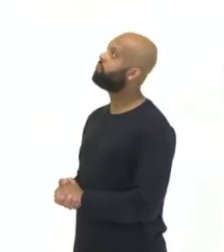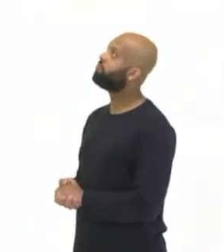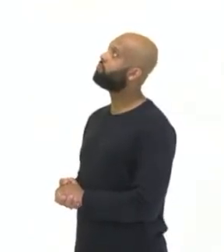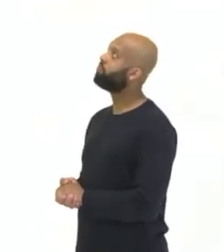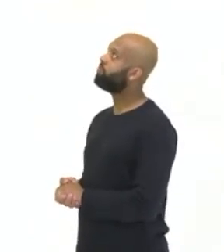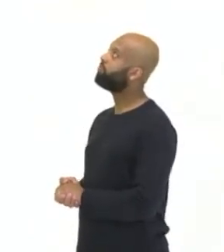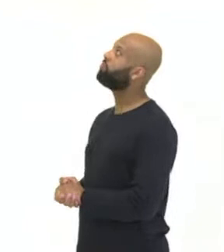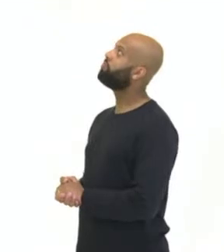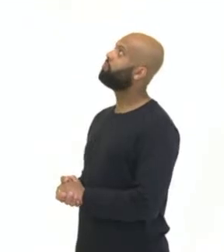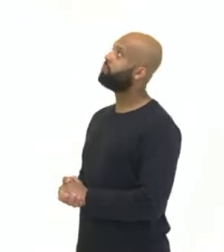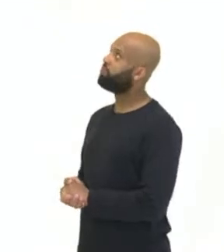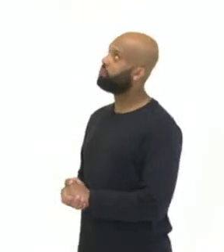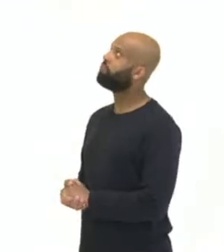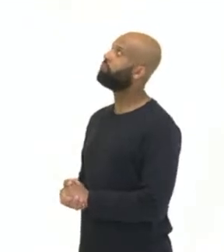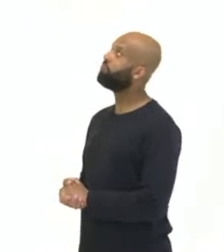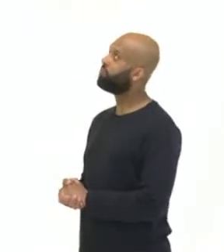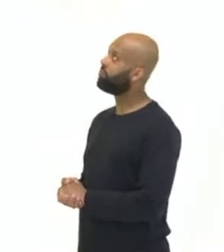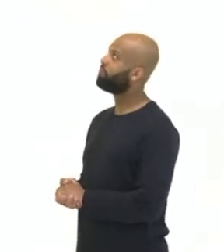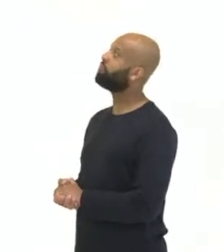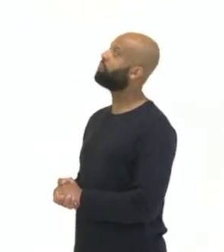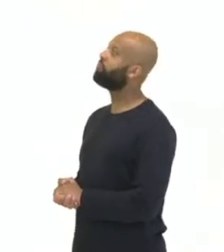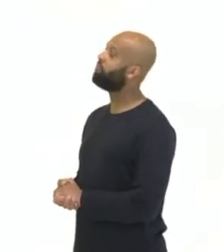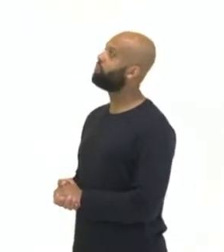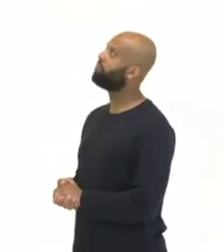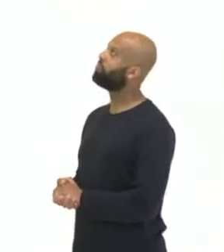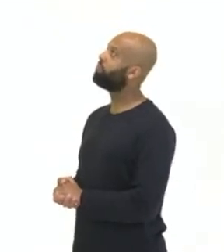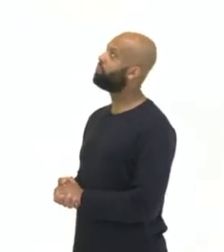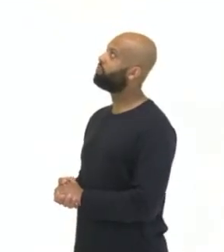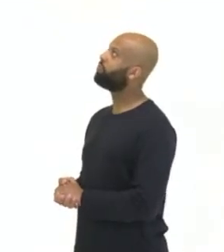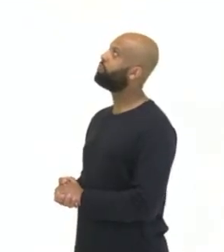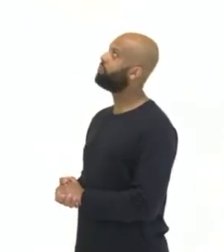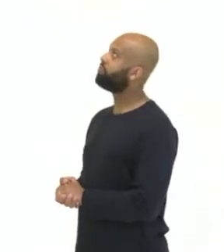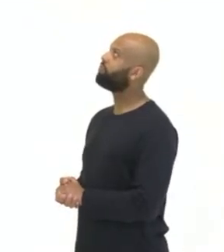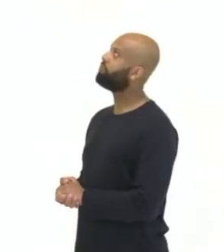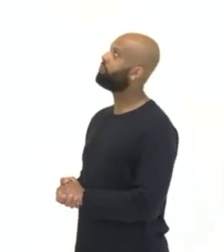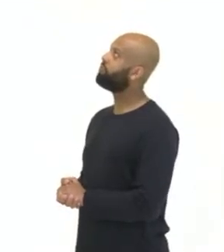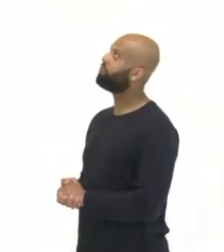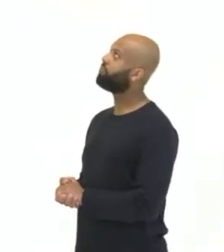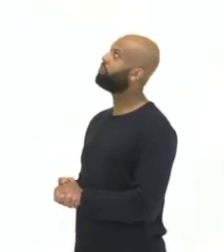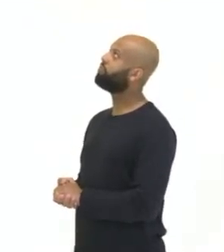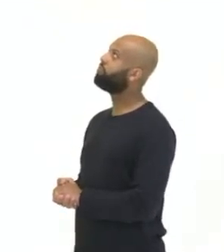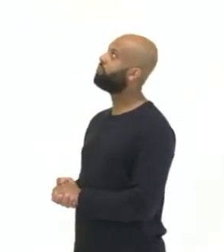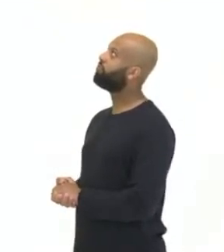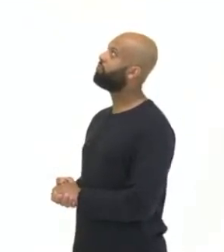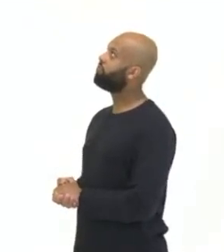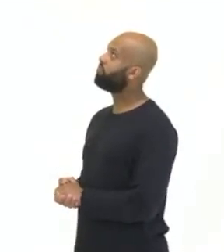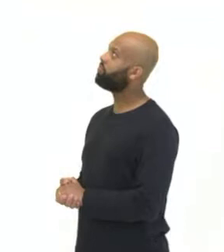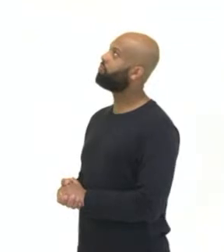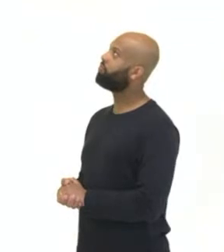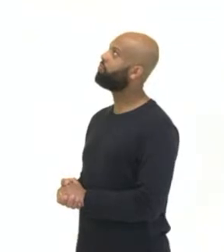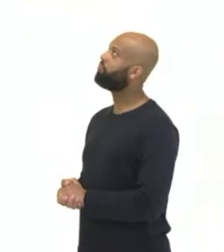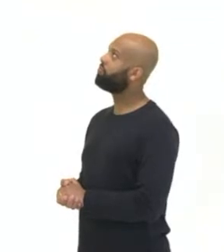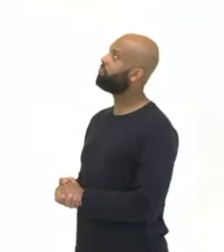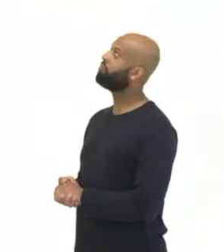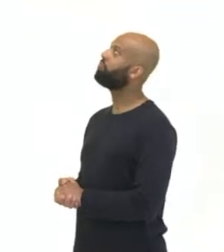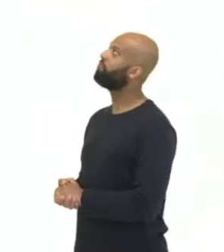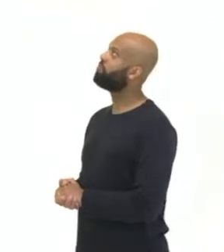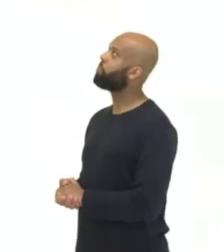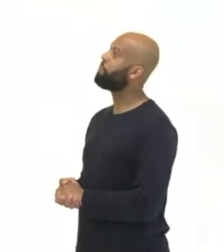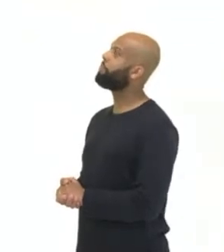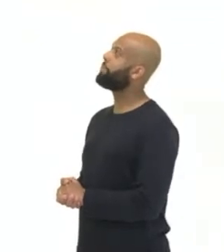que a coisa, até então invisível, apontou por detrás de um capão, bufando que nem touro